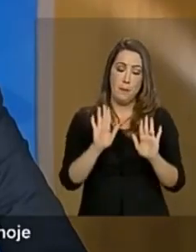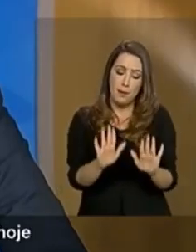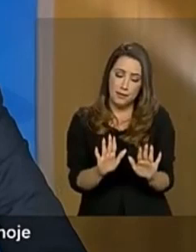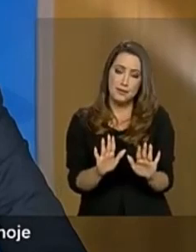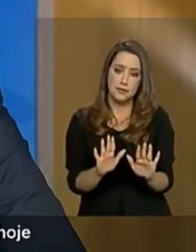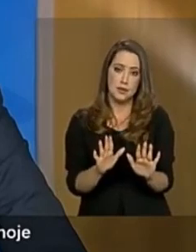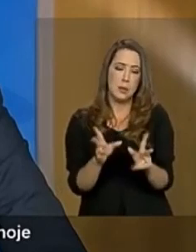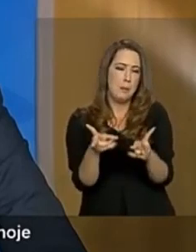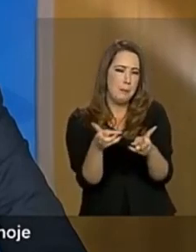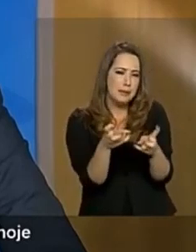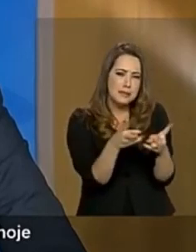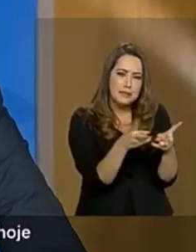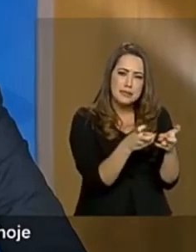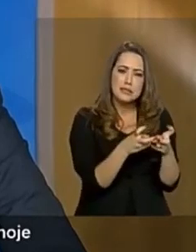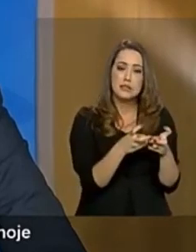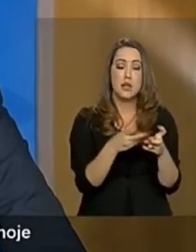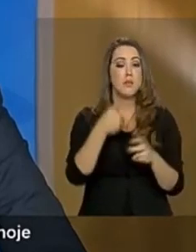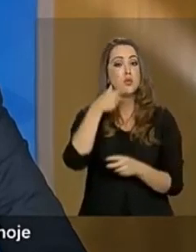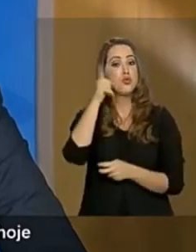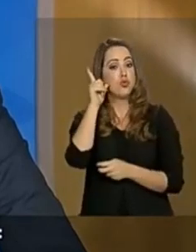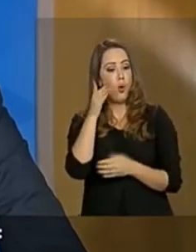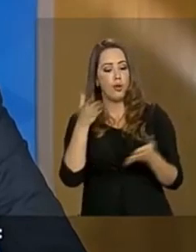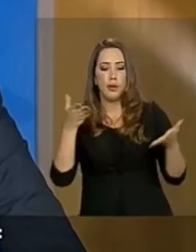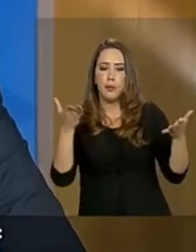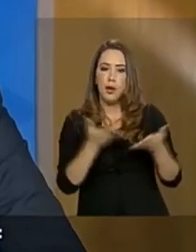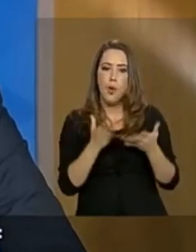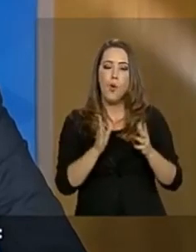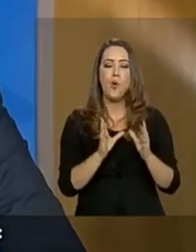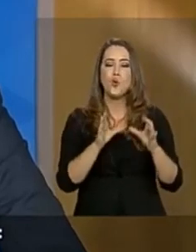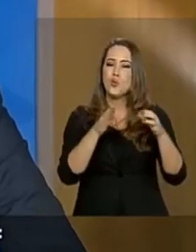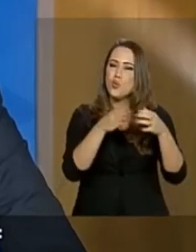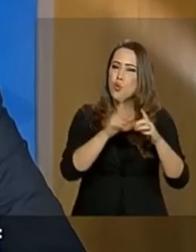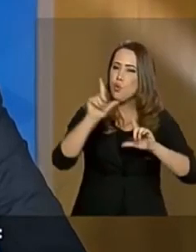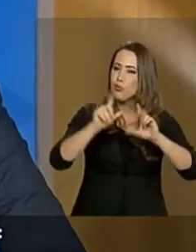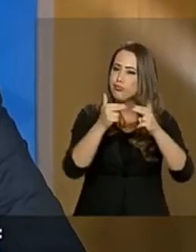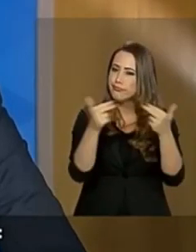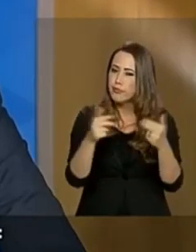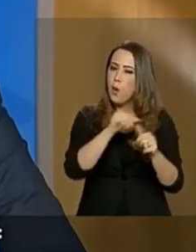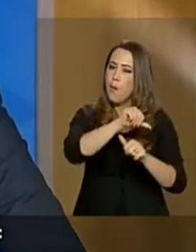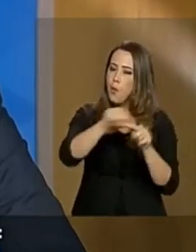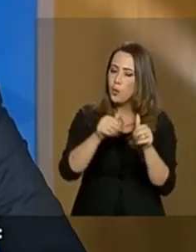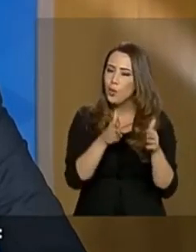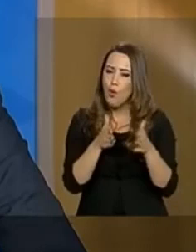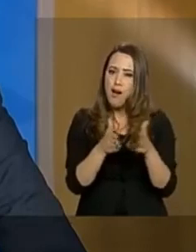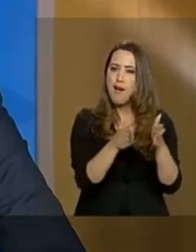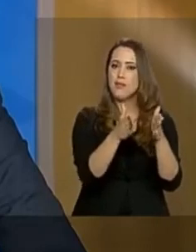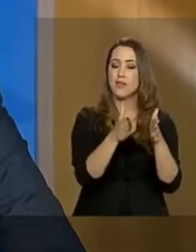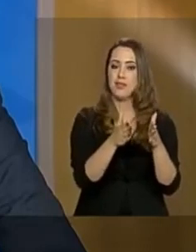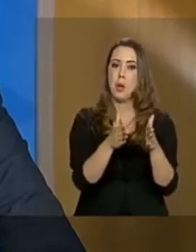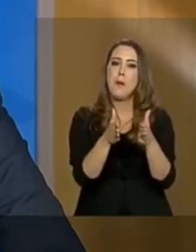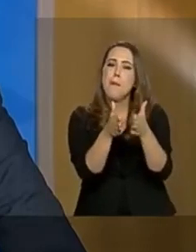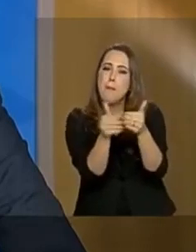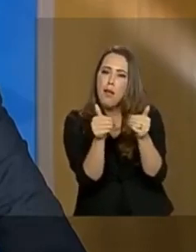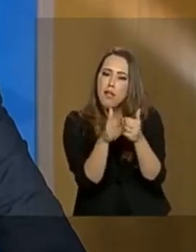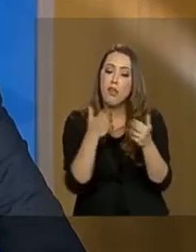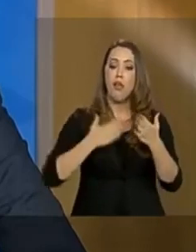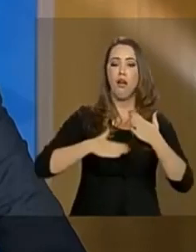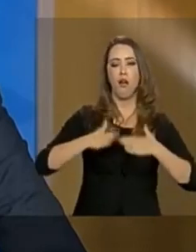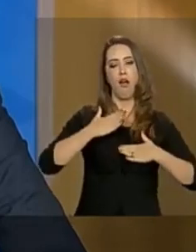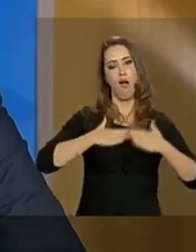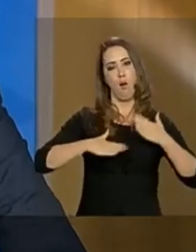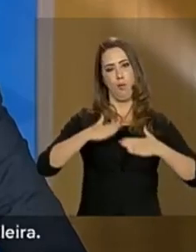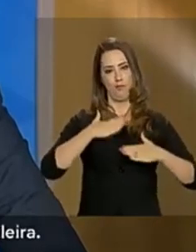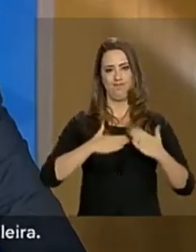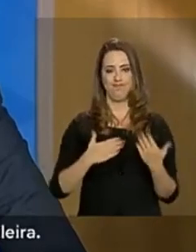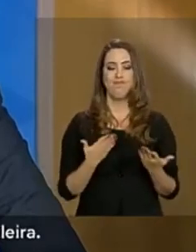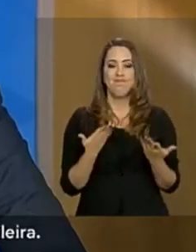Contudo, percebe-se que de ontem para hoje, parte da imprensa mudou o seu editorial. Pedem calma e